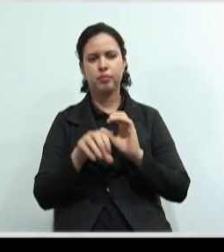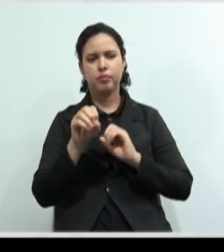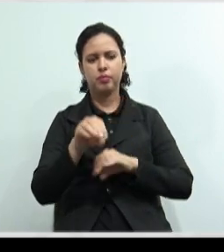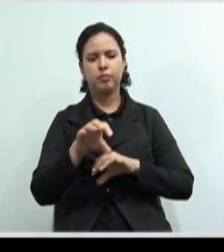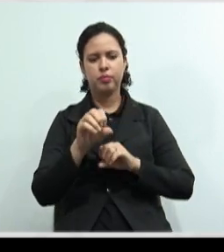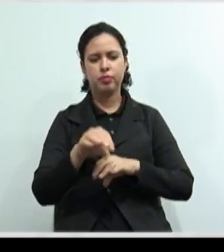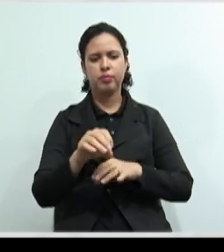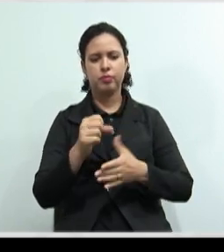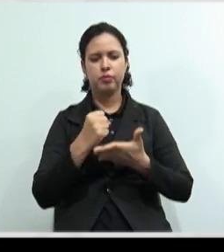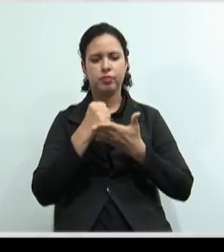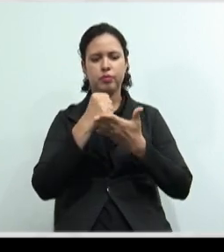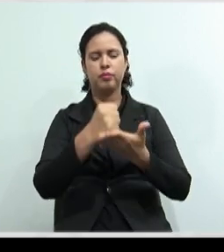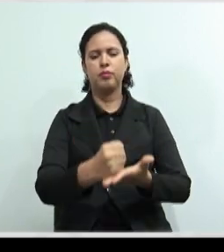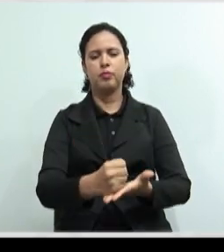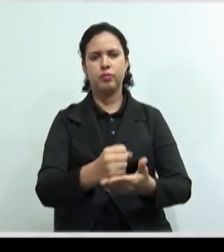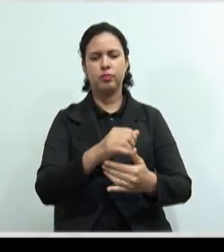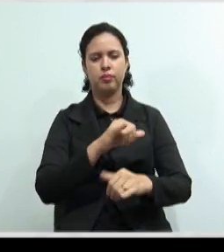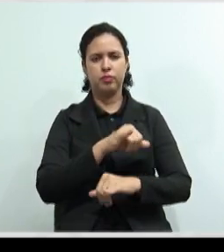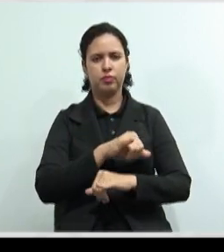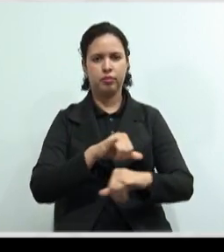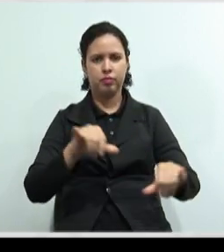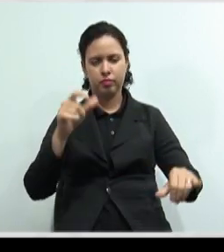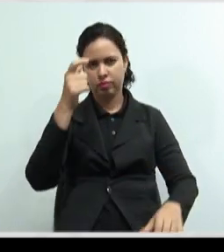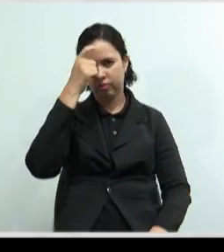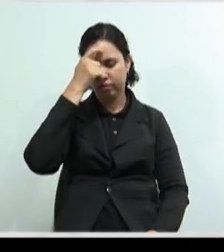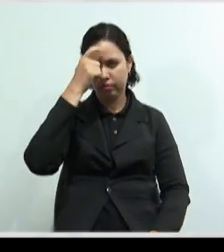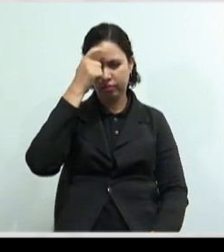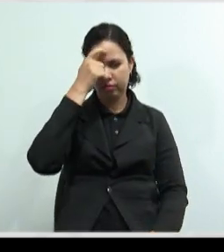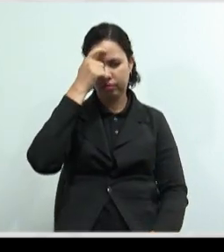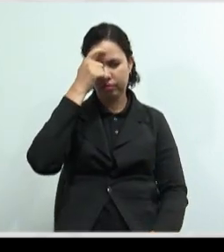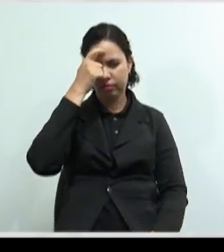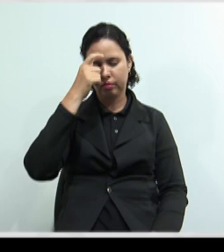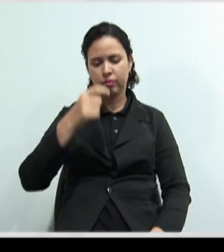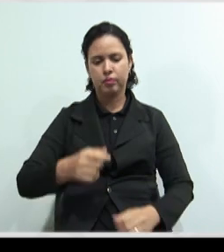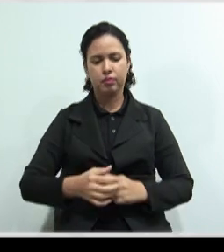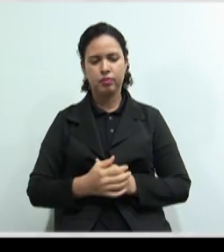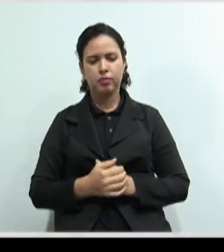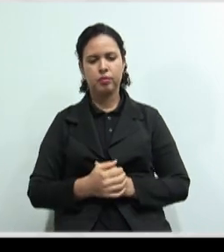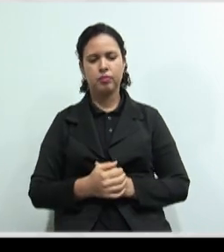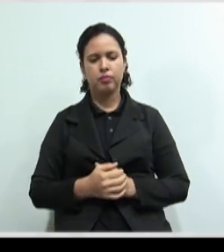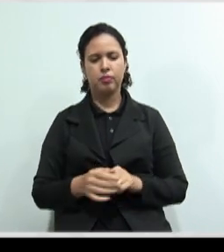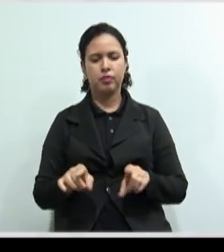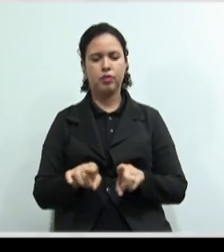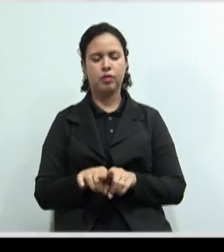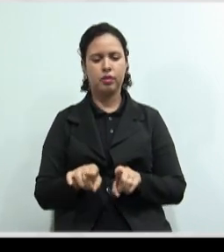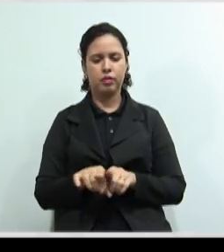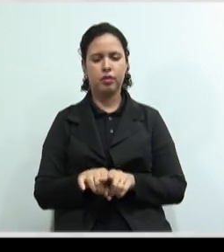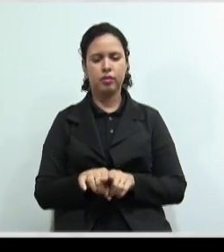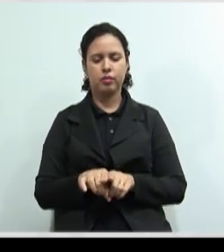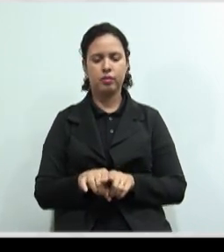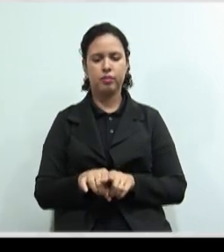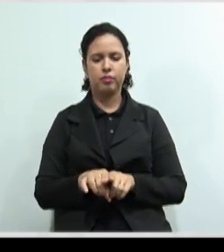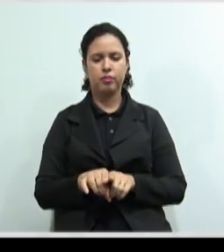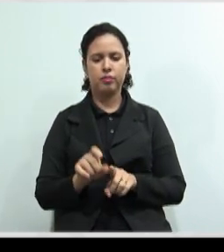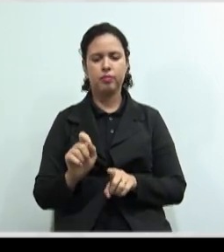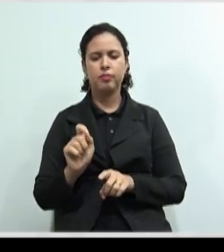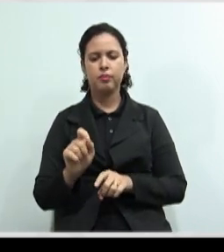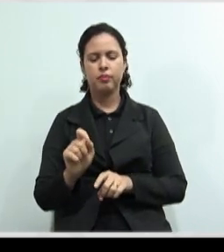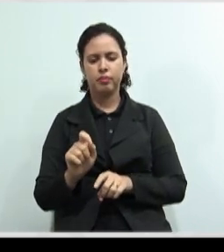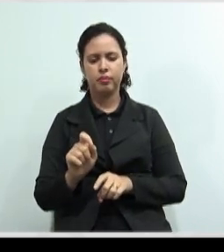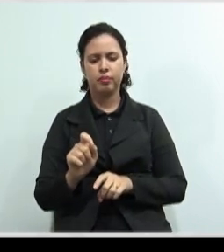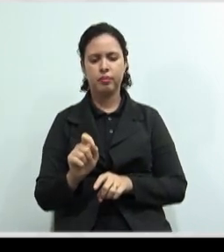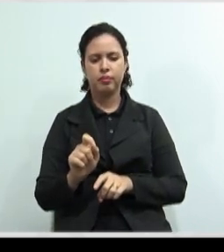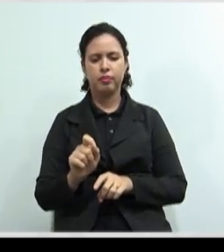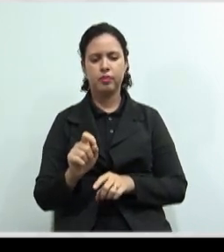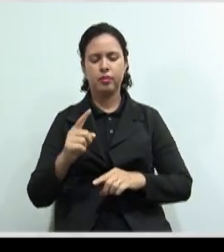e participação em campanhas de sensibilização. Além da produção tão completa quanto possível